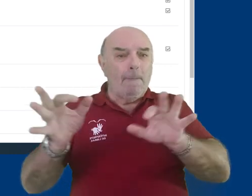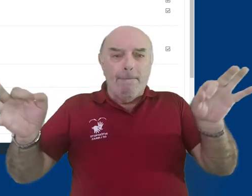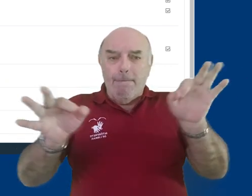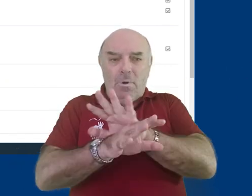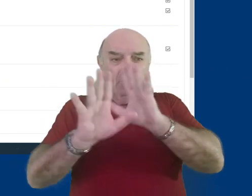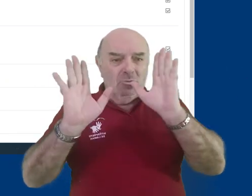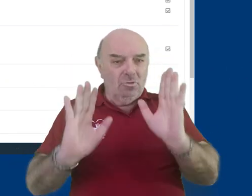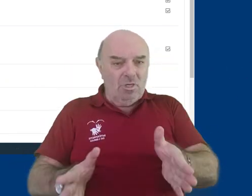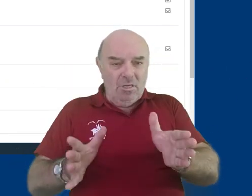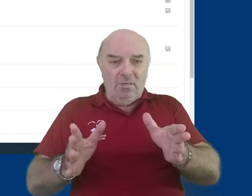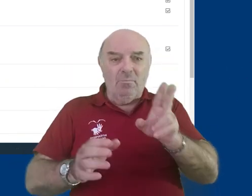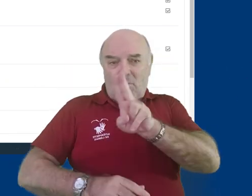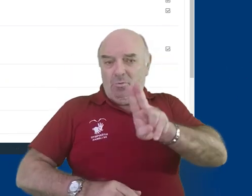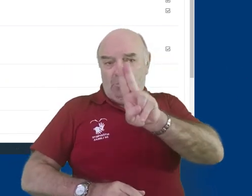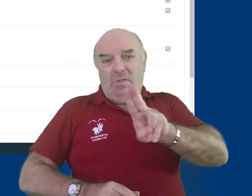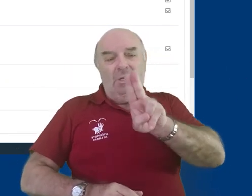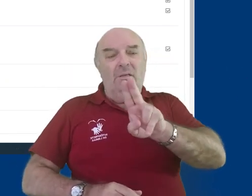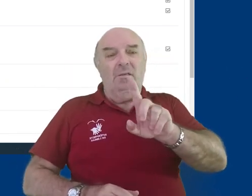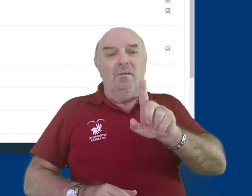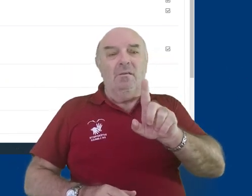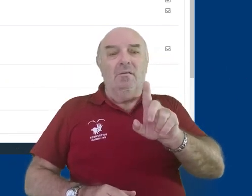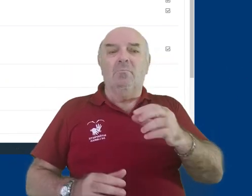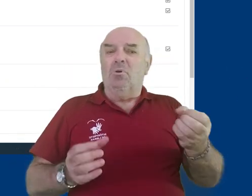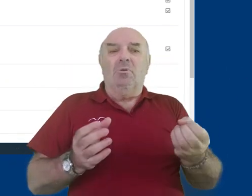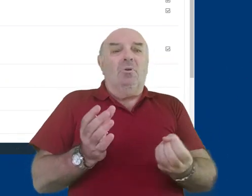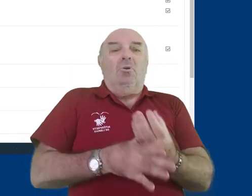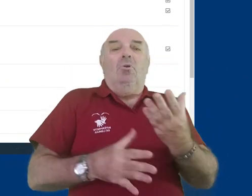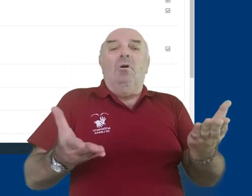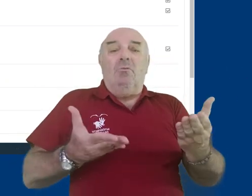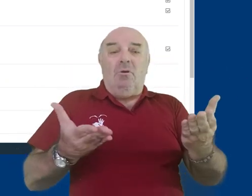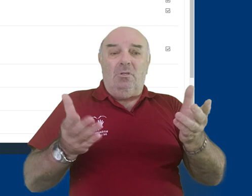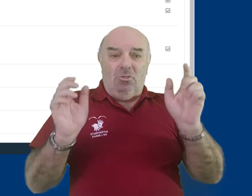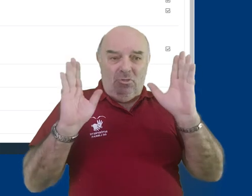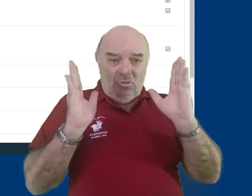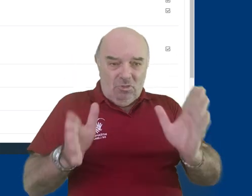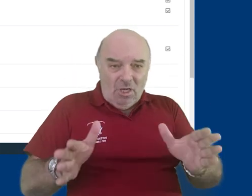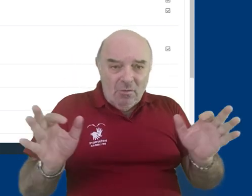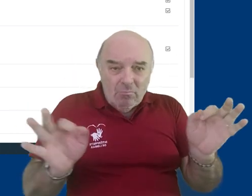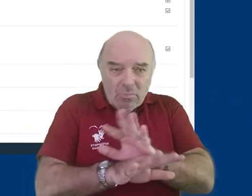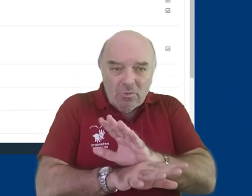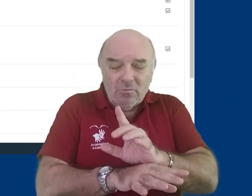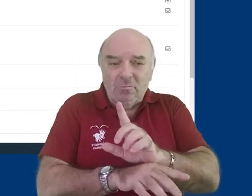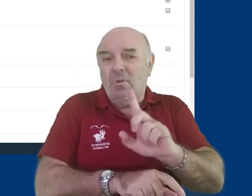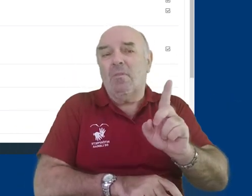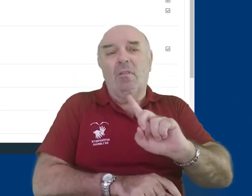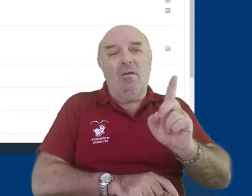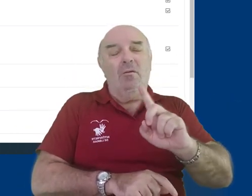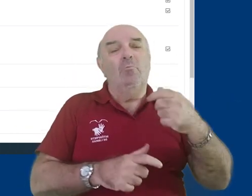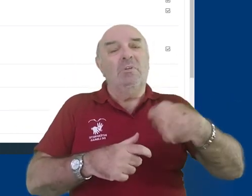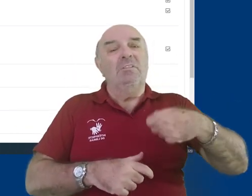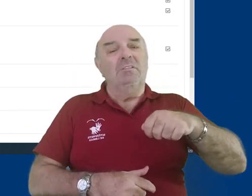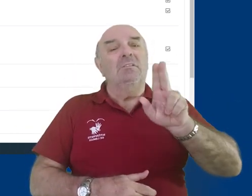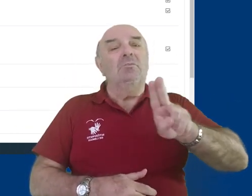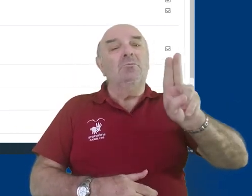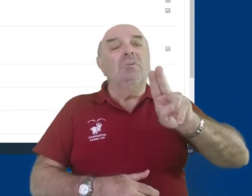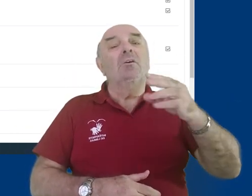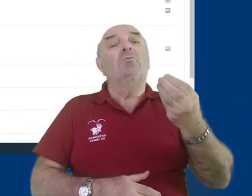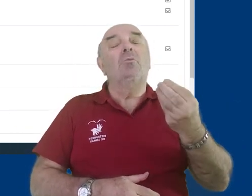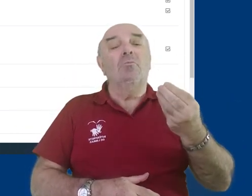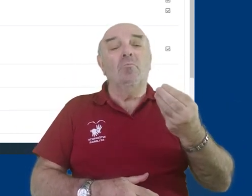momento, a atividade do tipo questionário ela não está pronta para ser usada depois que nós criamos o